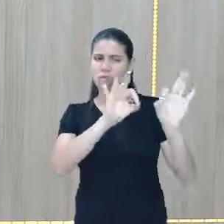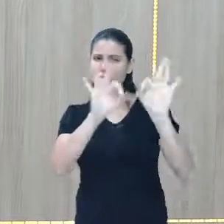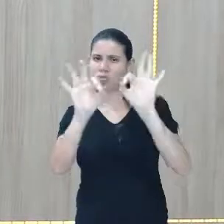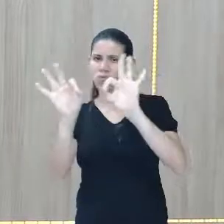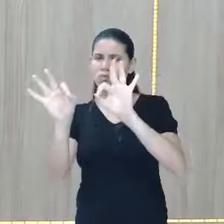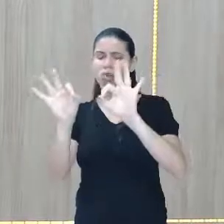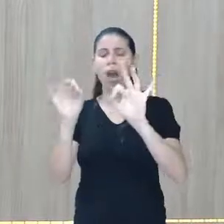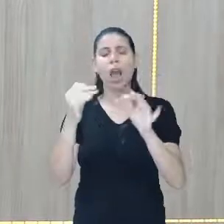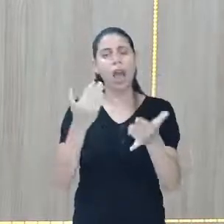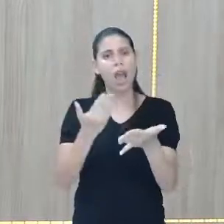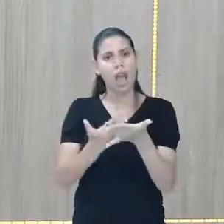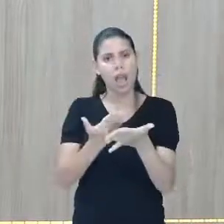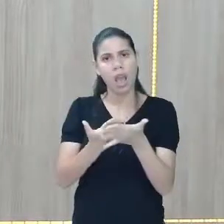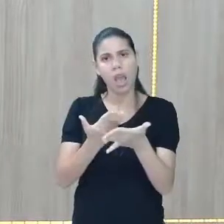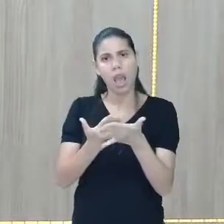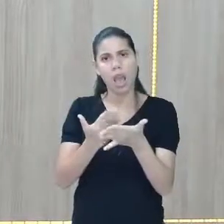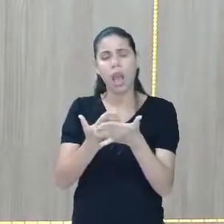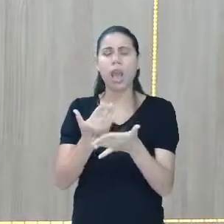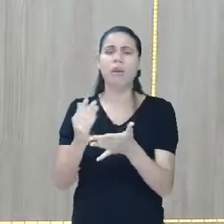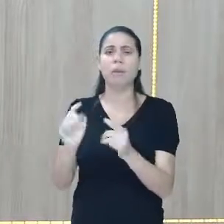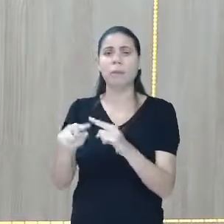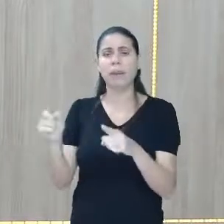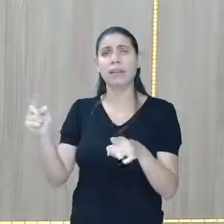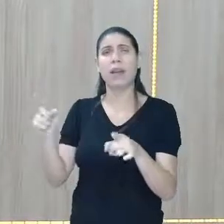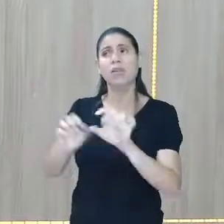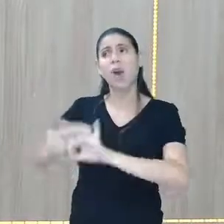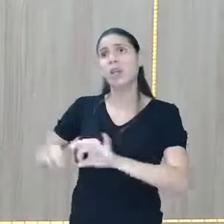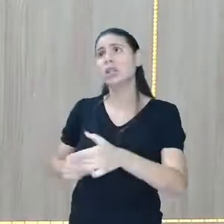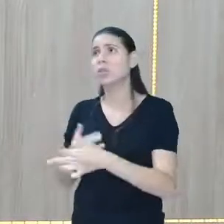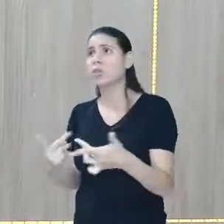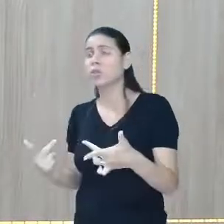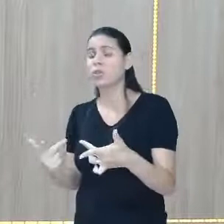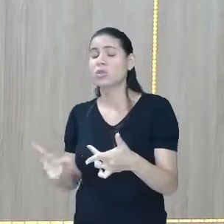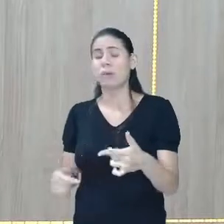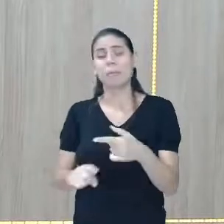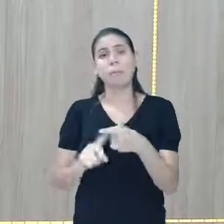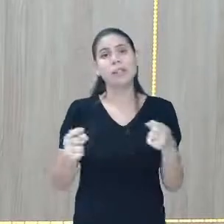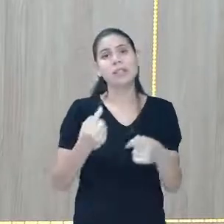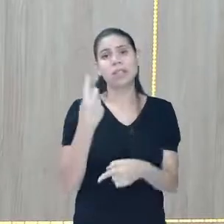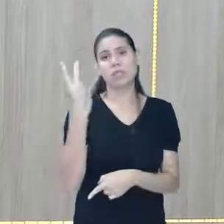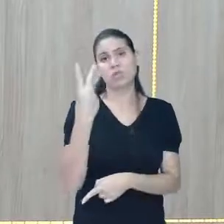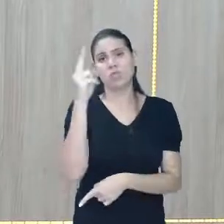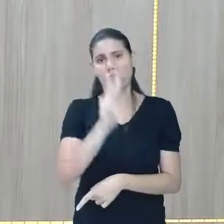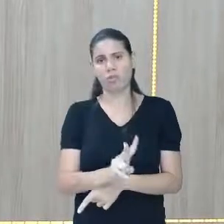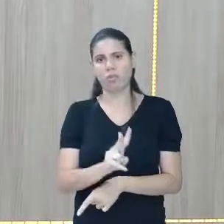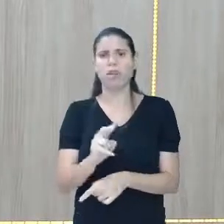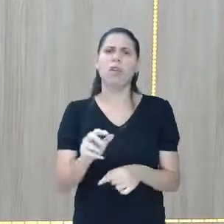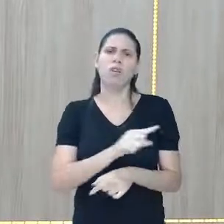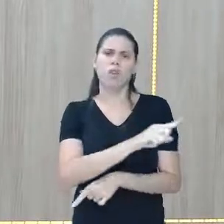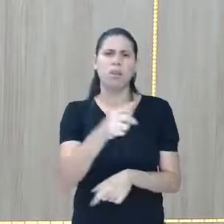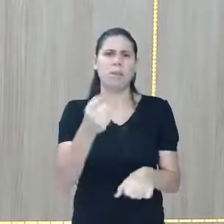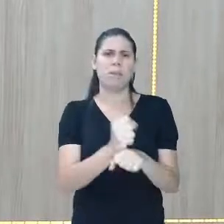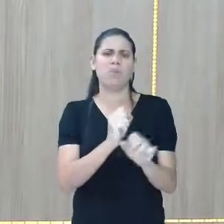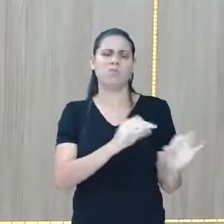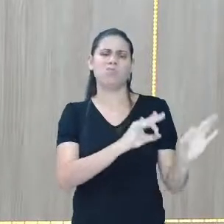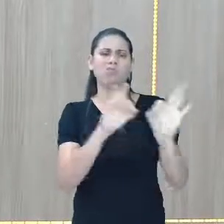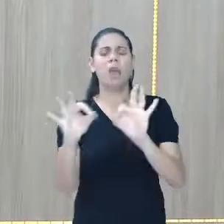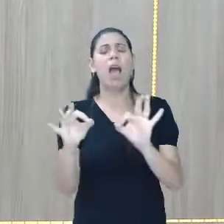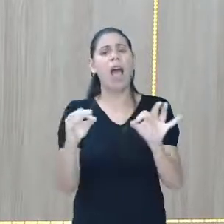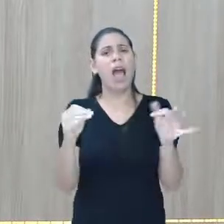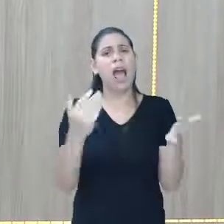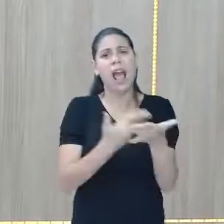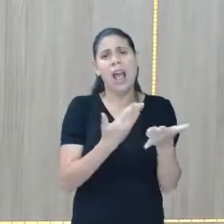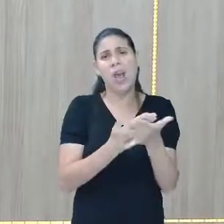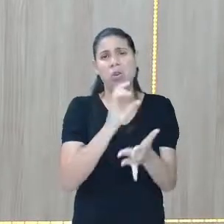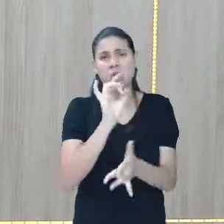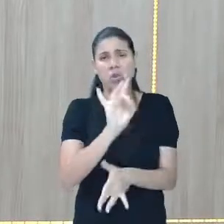outra tarefa, que seja pela segunda vez, que você veja pela segunda vez, tá? Não se limite somente a ver aulas do Travessia. Temos todo o canal